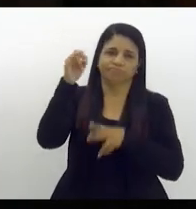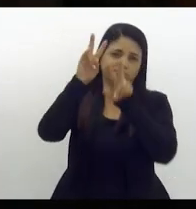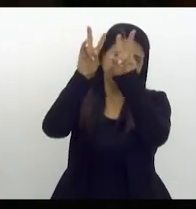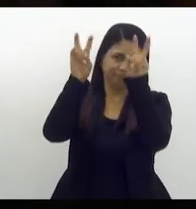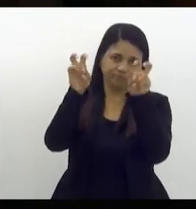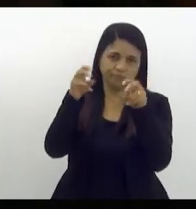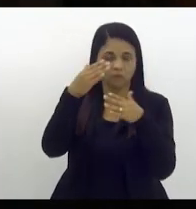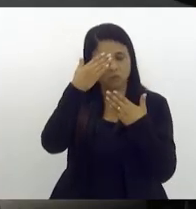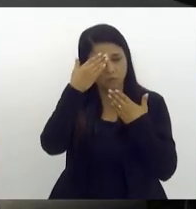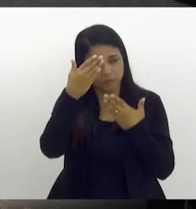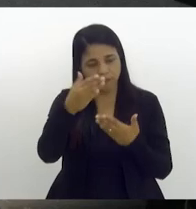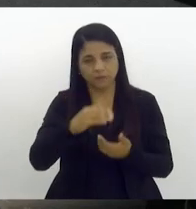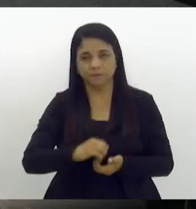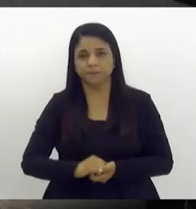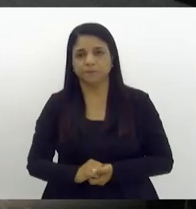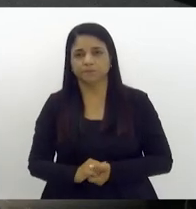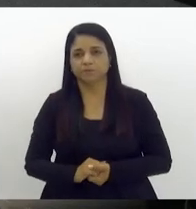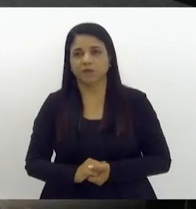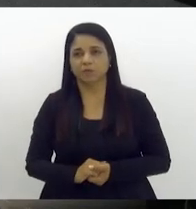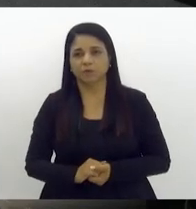presidente.